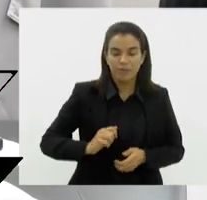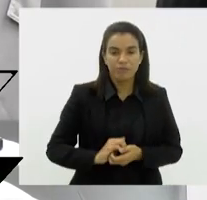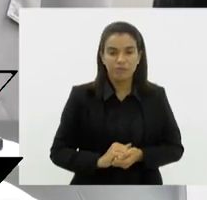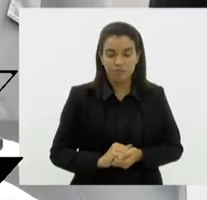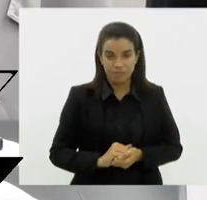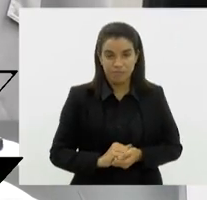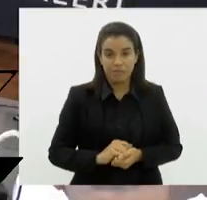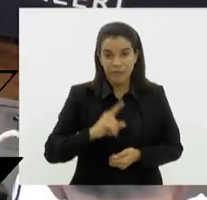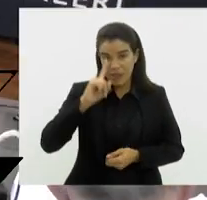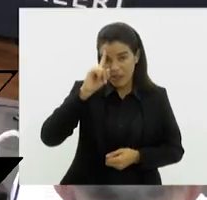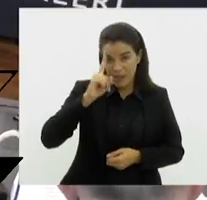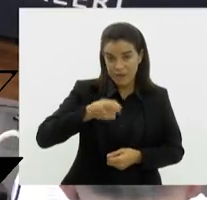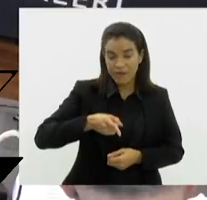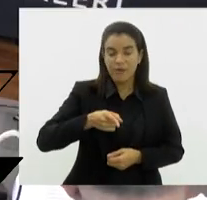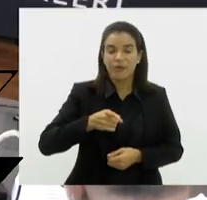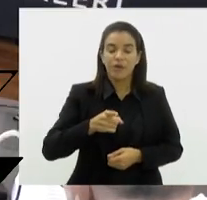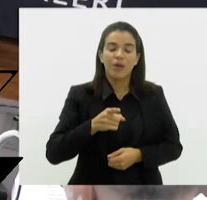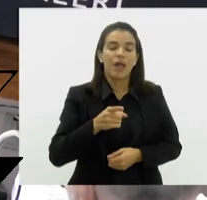definido pela Lei